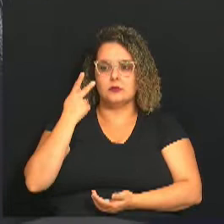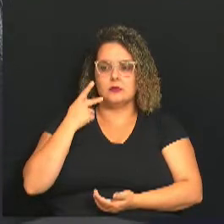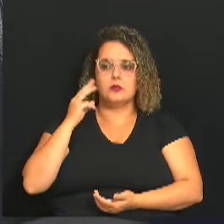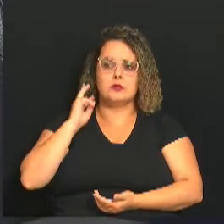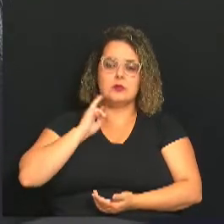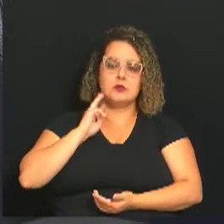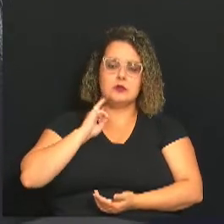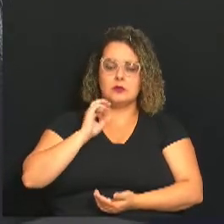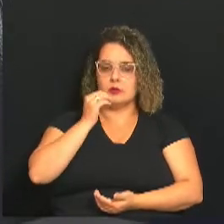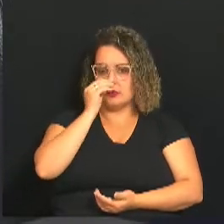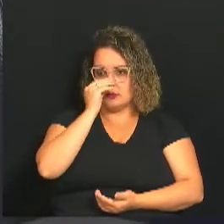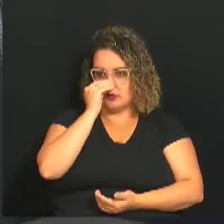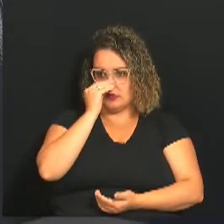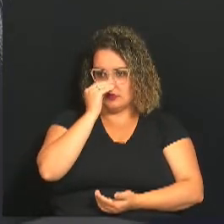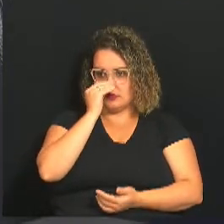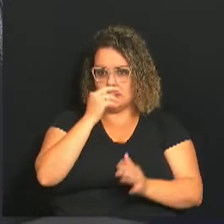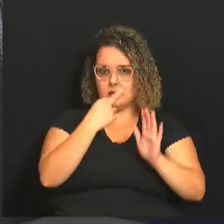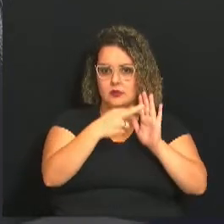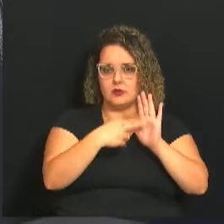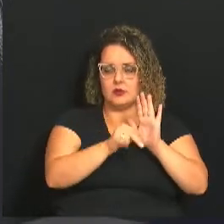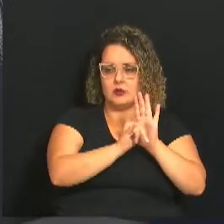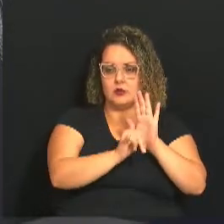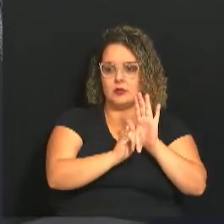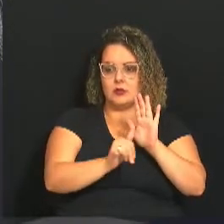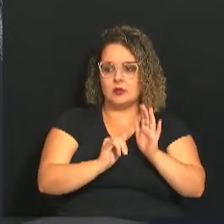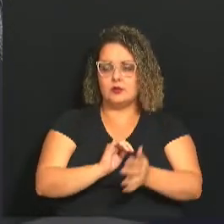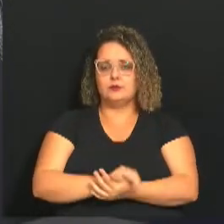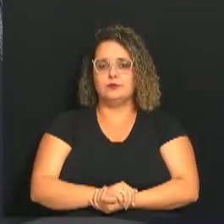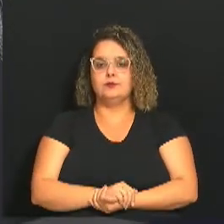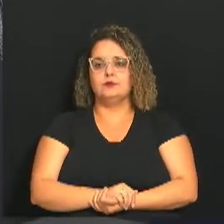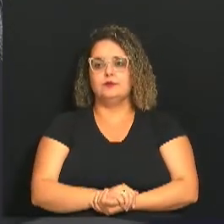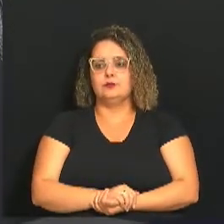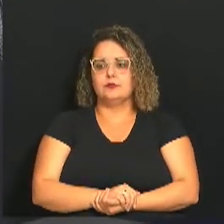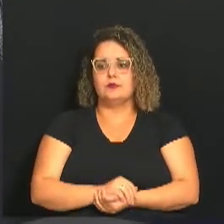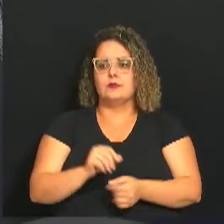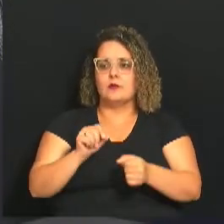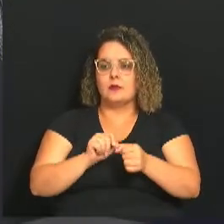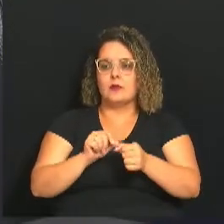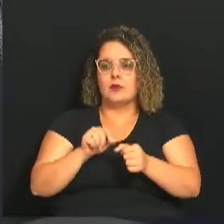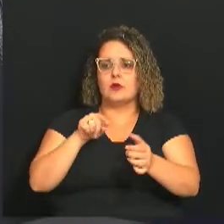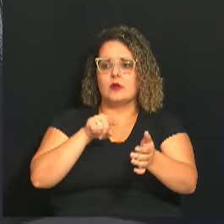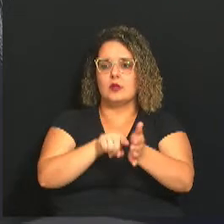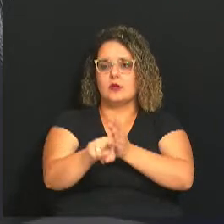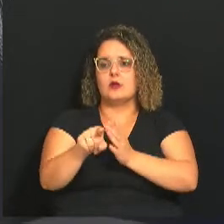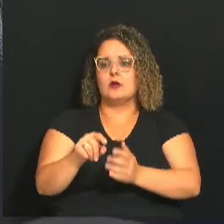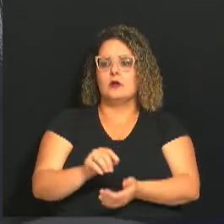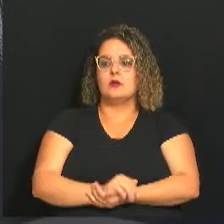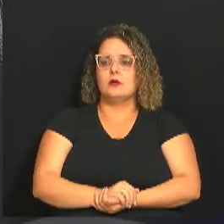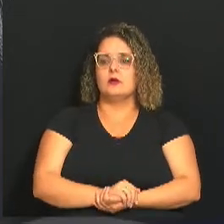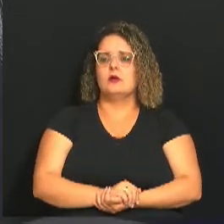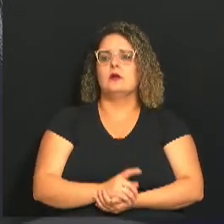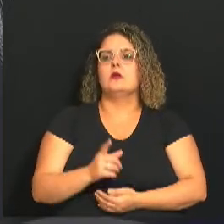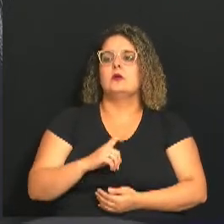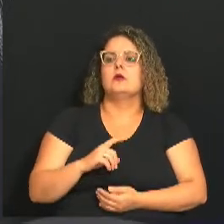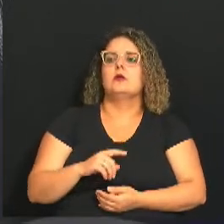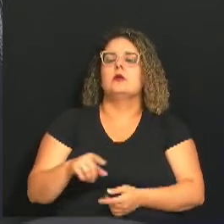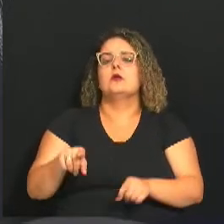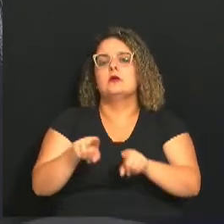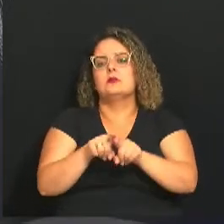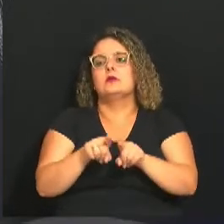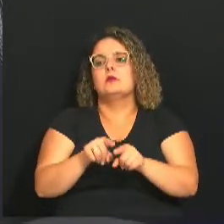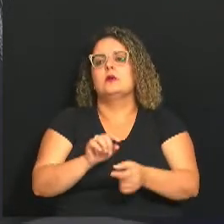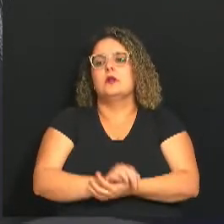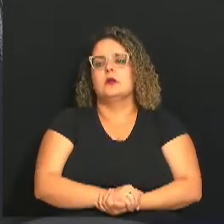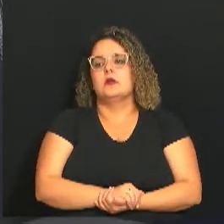que é relator dessa comissão, para que ele faça suas questões ao Bruno. Eu tenho algumas também, mas